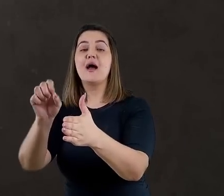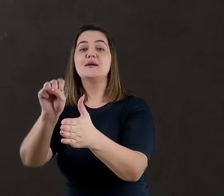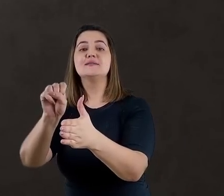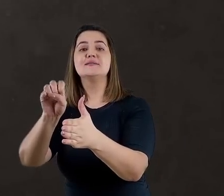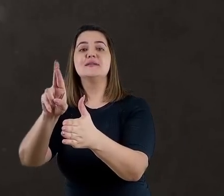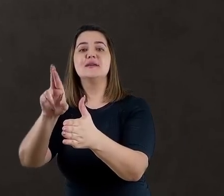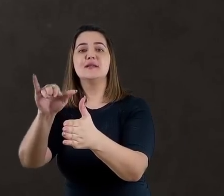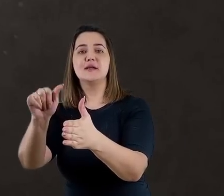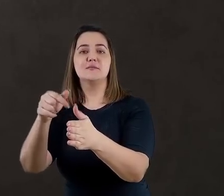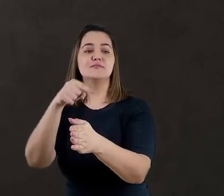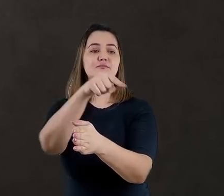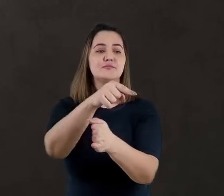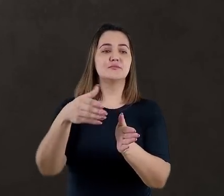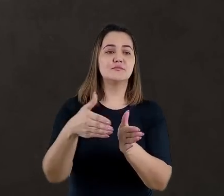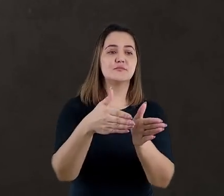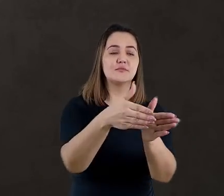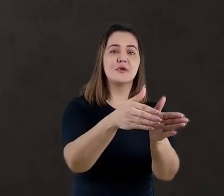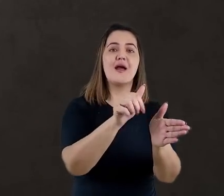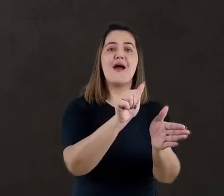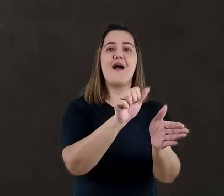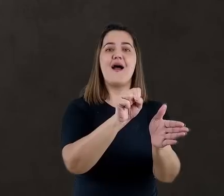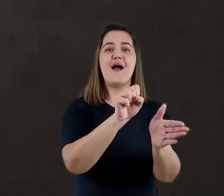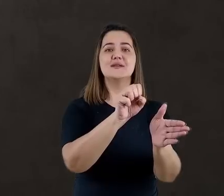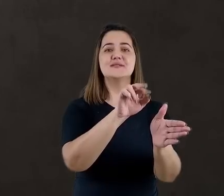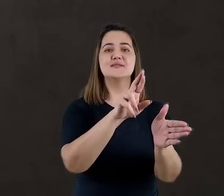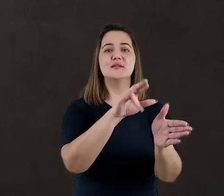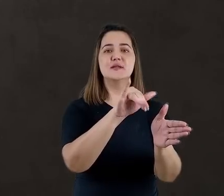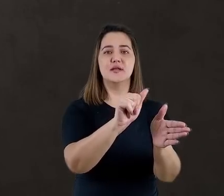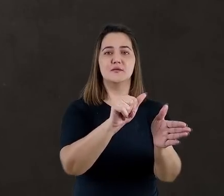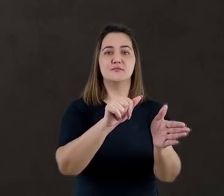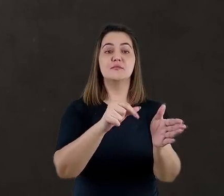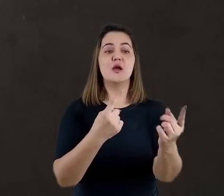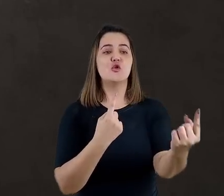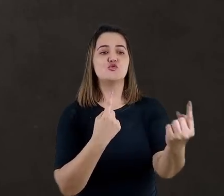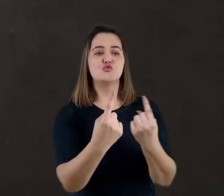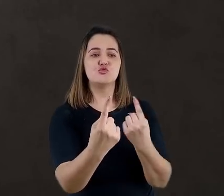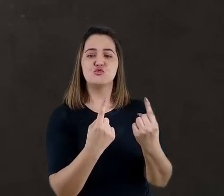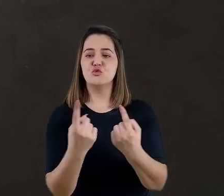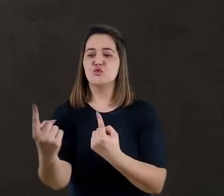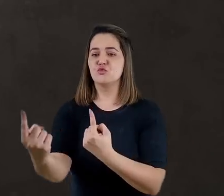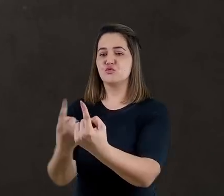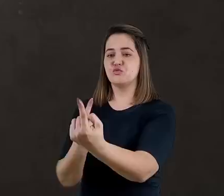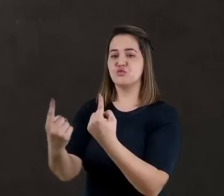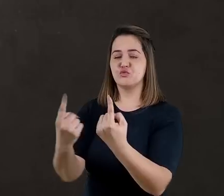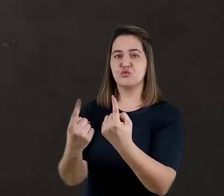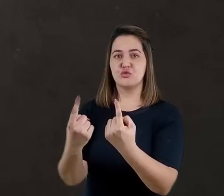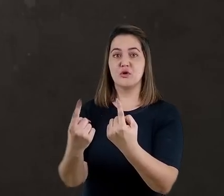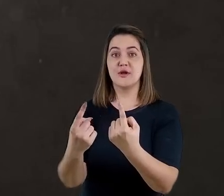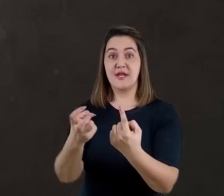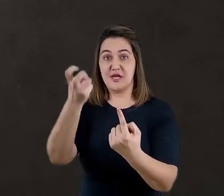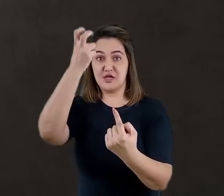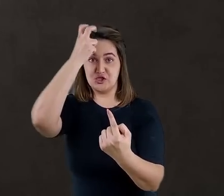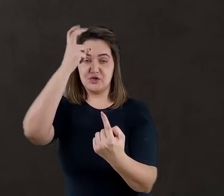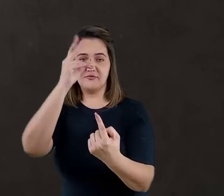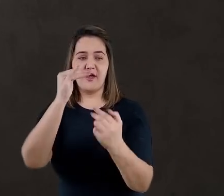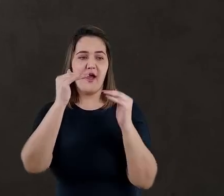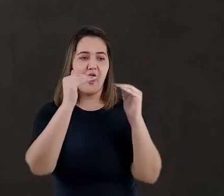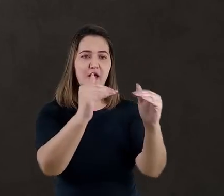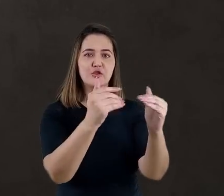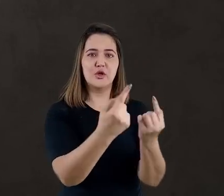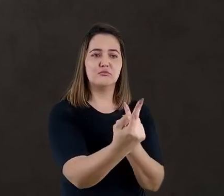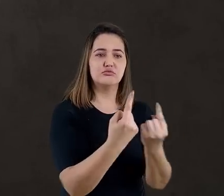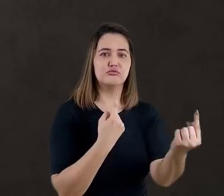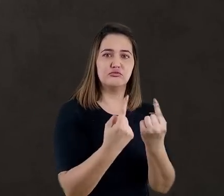Síria. Os assírios irão ao Egito e os egípcios irão à Assíria. E os egípcios adorarão com os